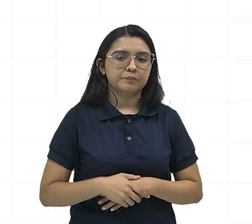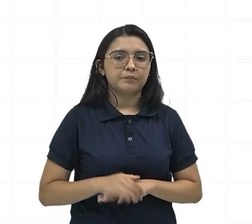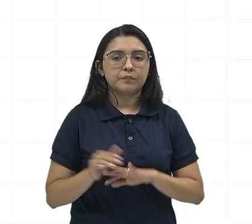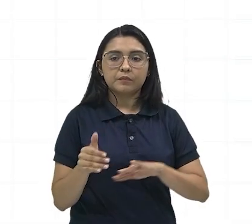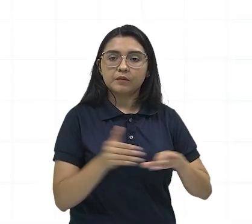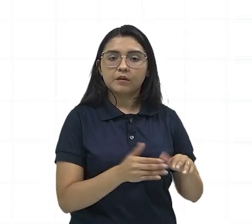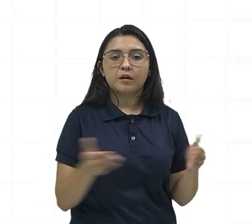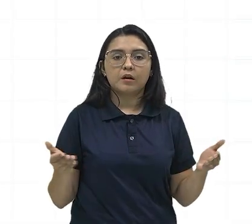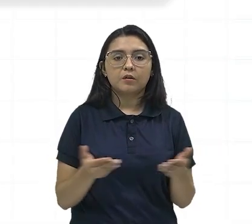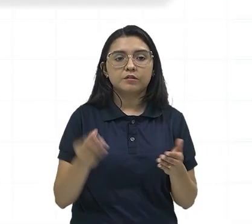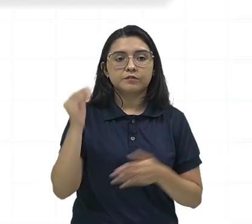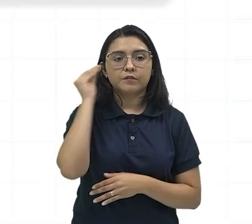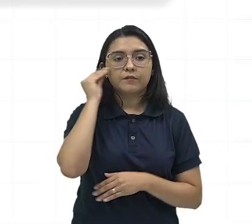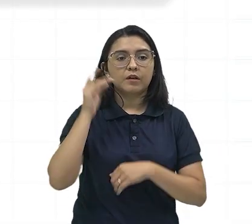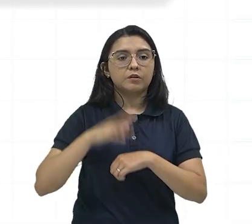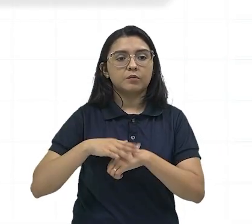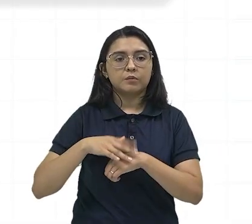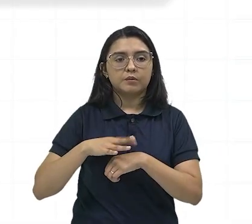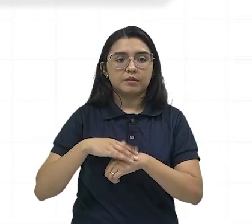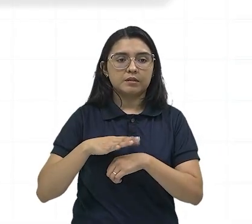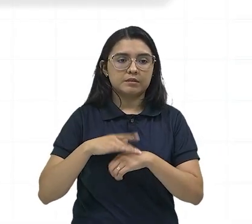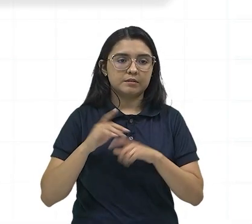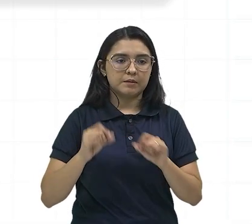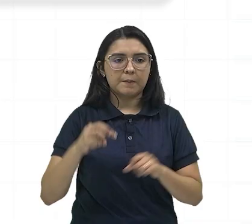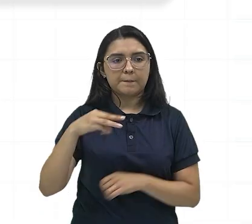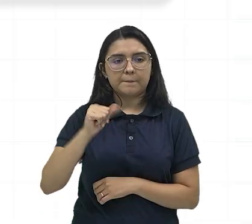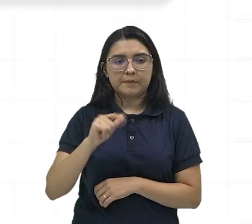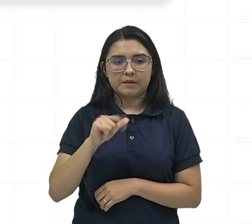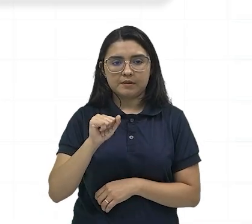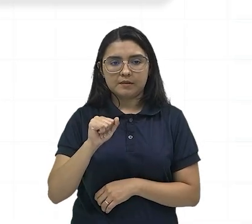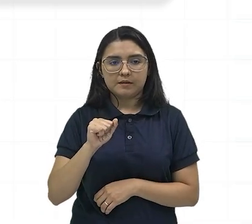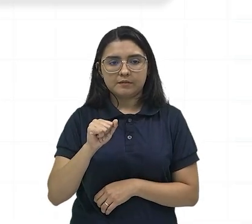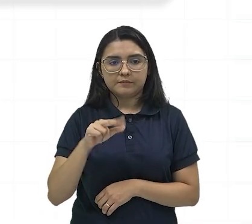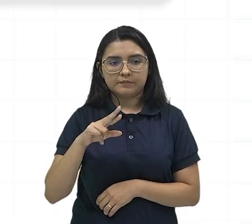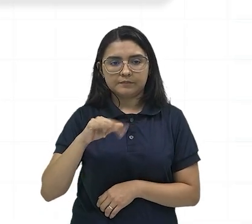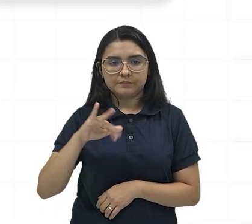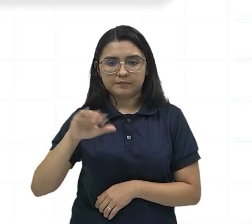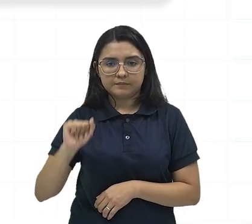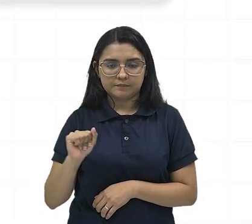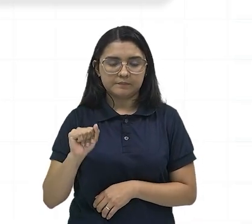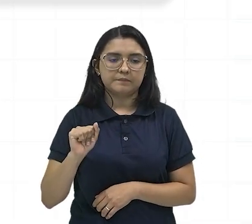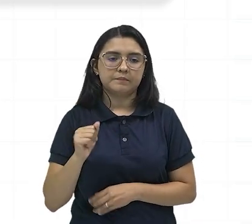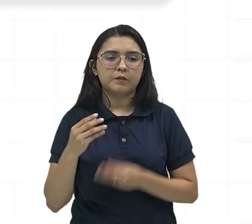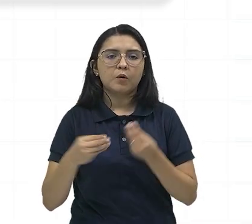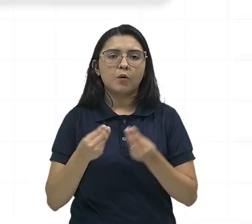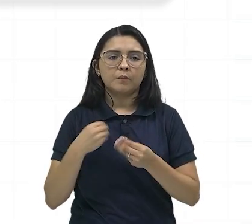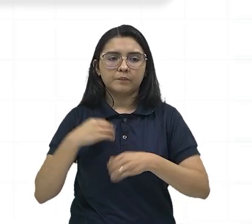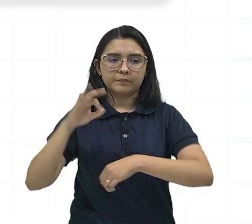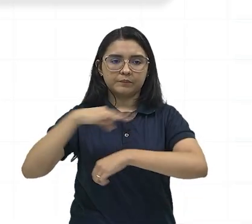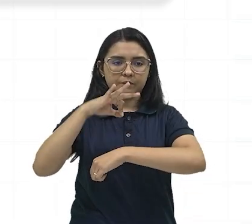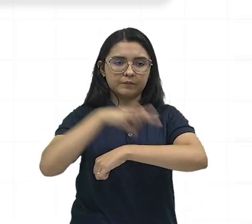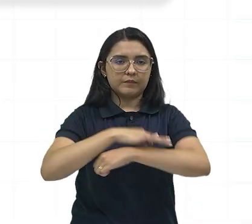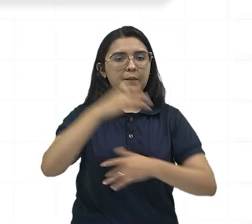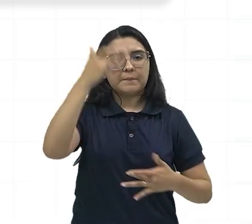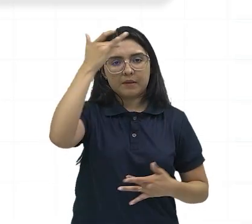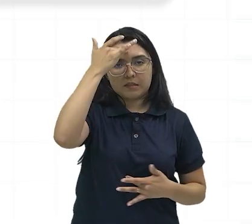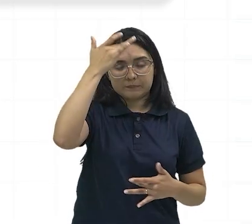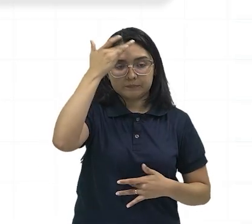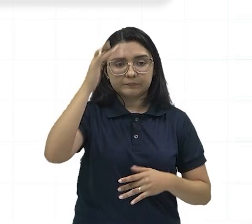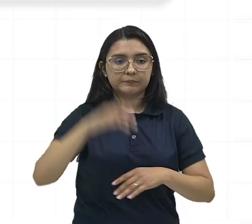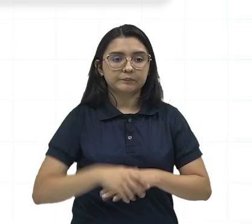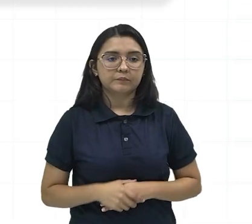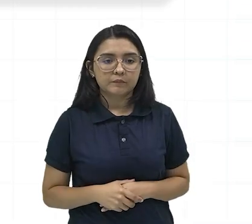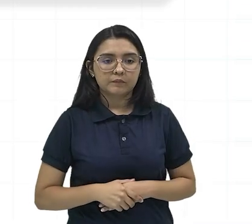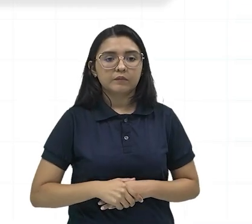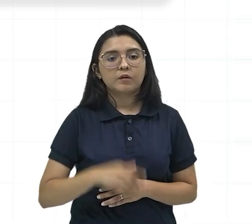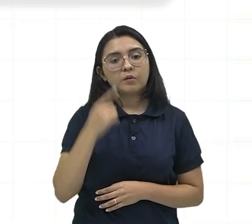agora sobre a malária, né? São doenças que é transmitida geralmente pela picada de alguns mosquitos, que é o chamado